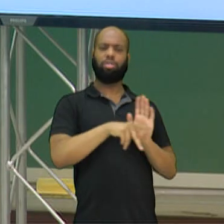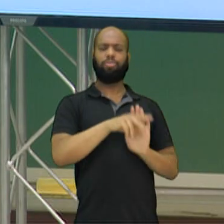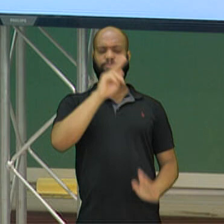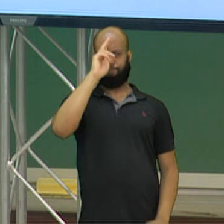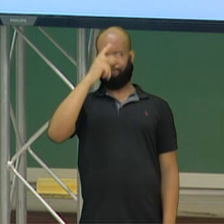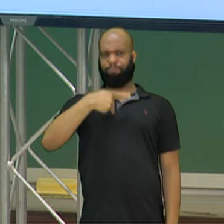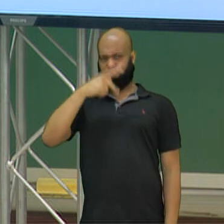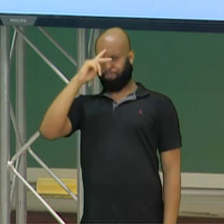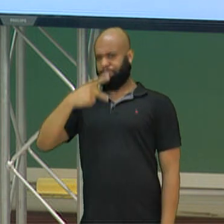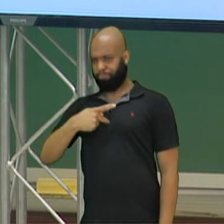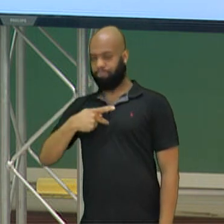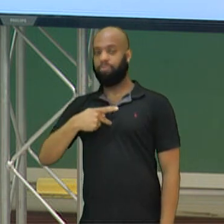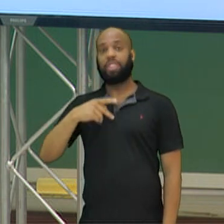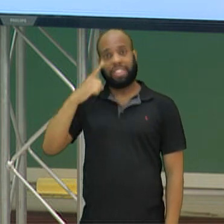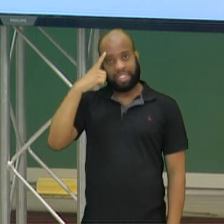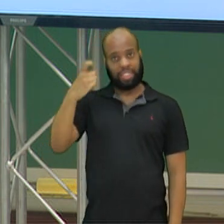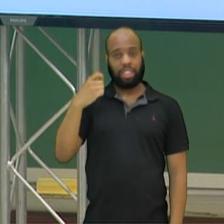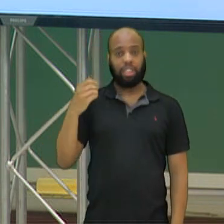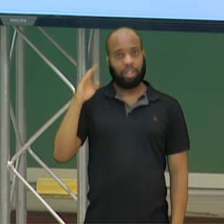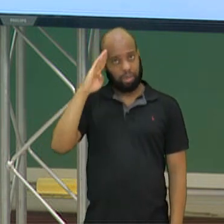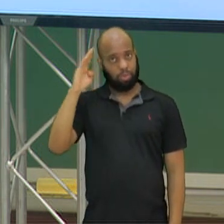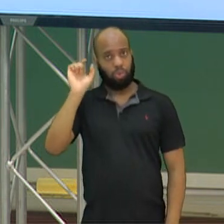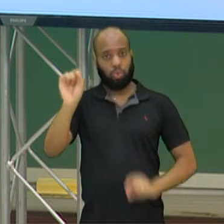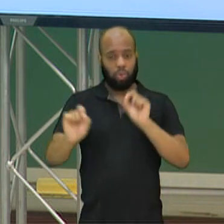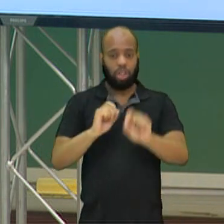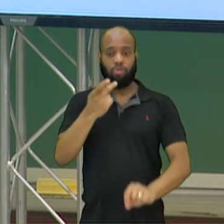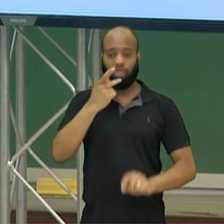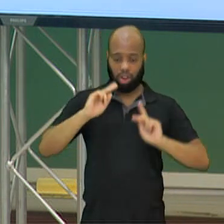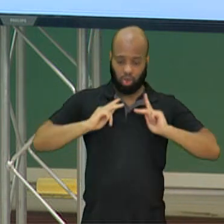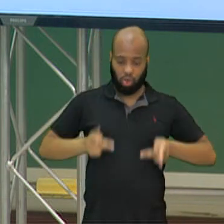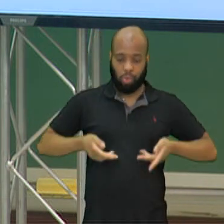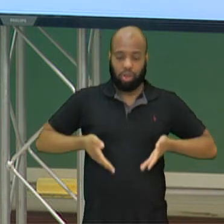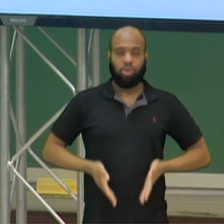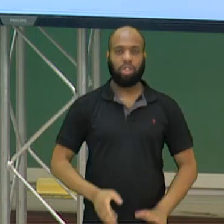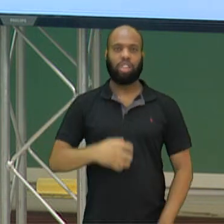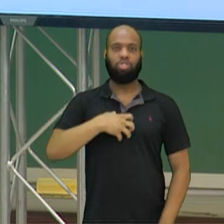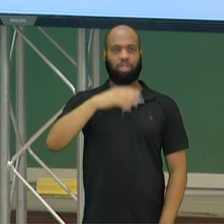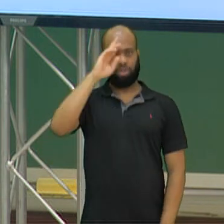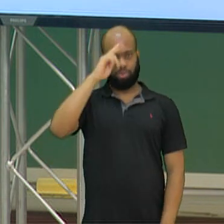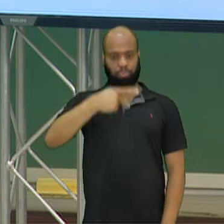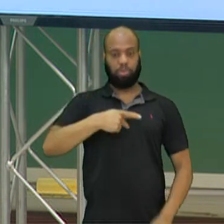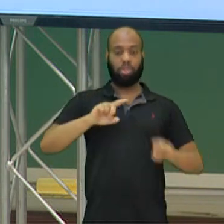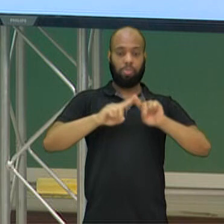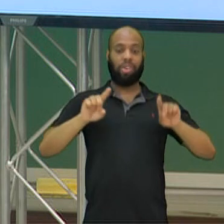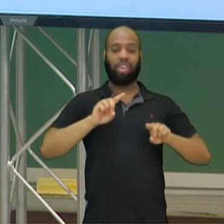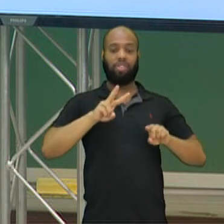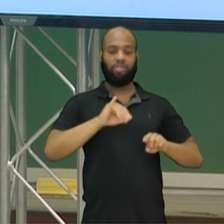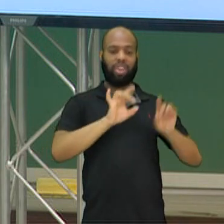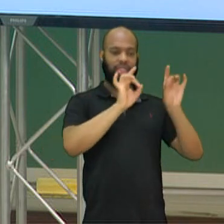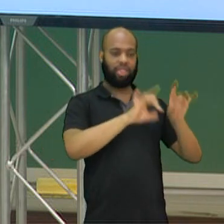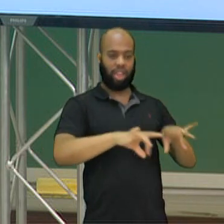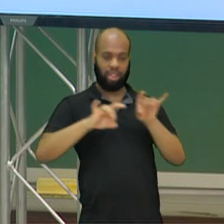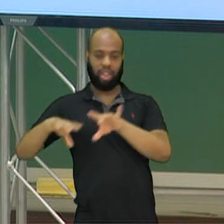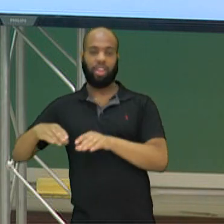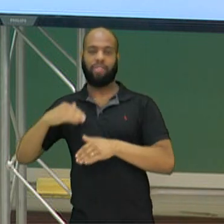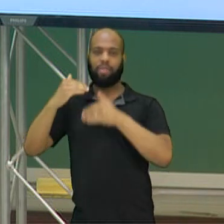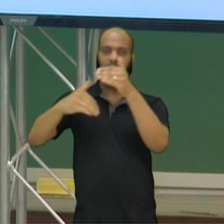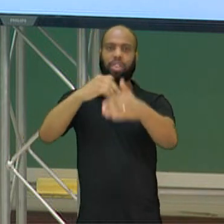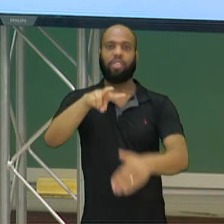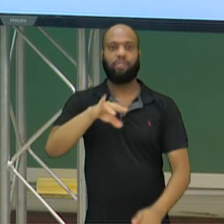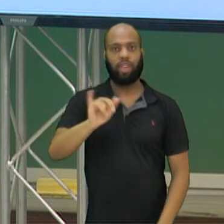que é a ideia principal aqui? Falar que o ser humano nasce egocêntrico e vai abandonando esse egocentrismo conforme